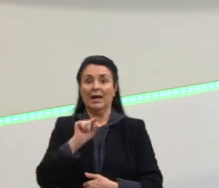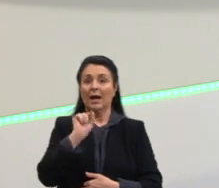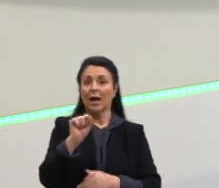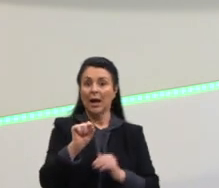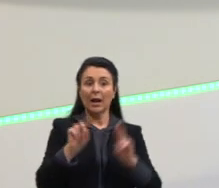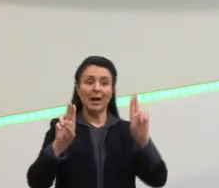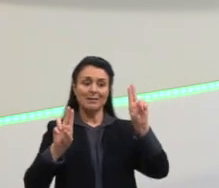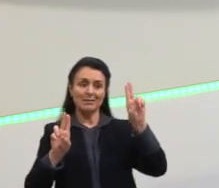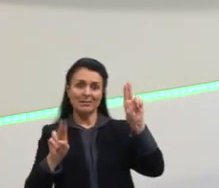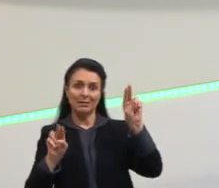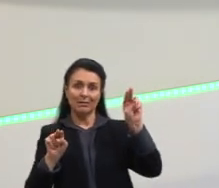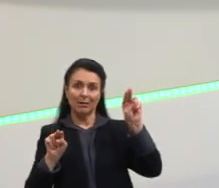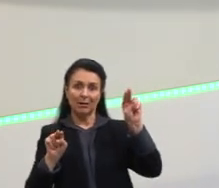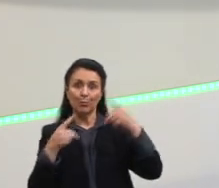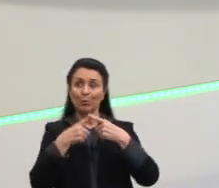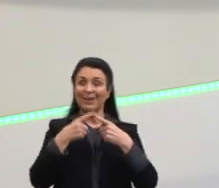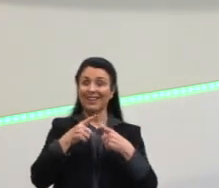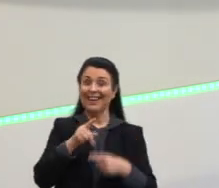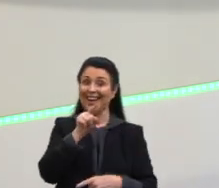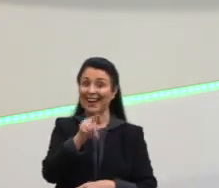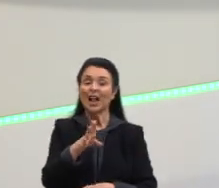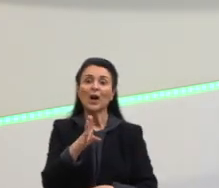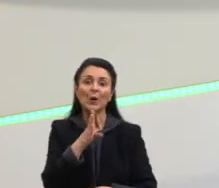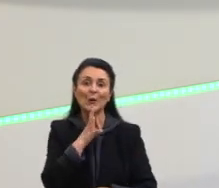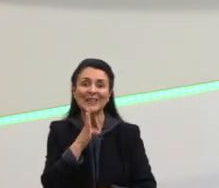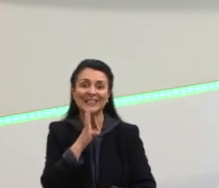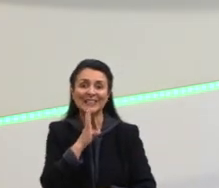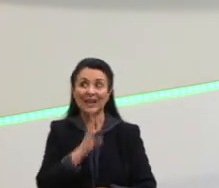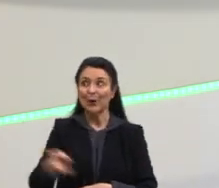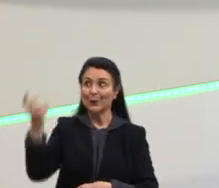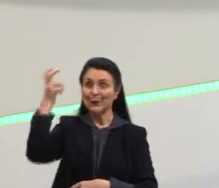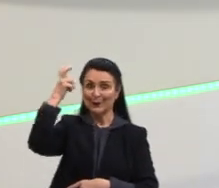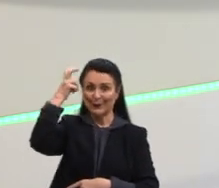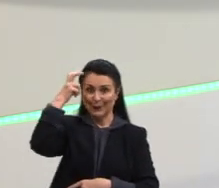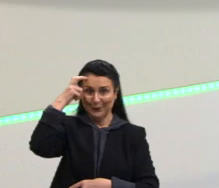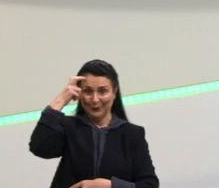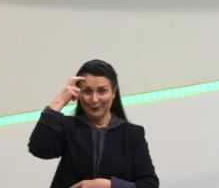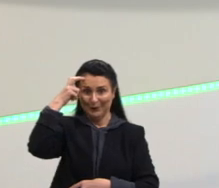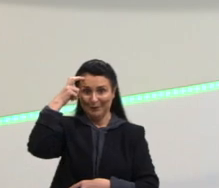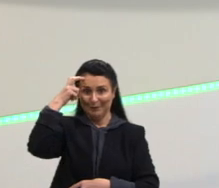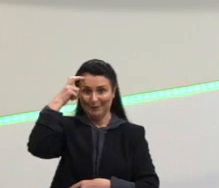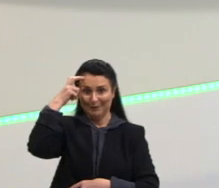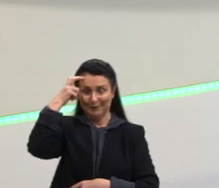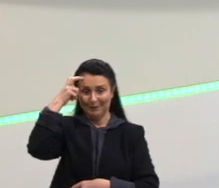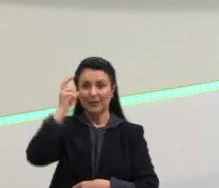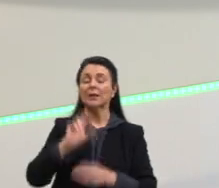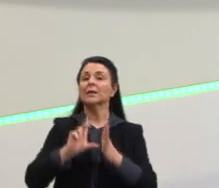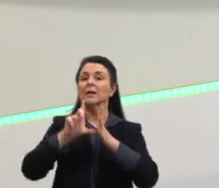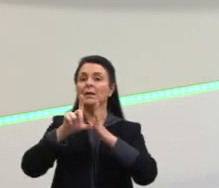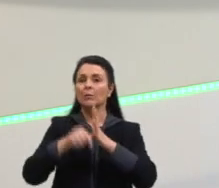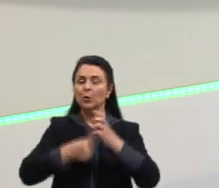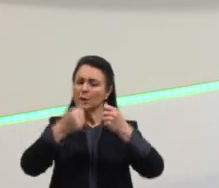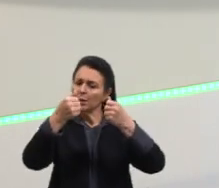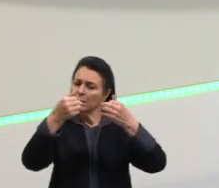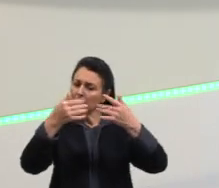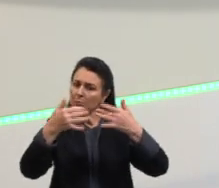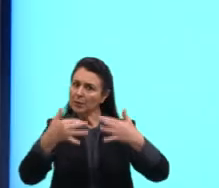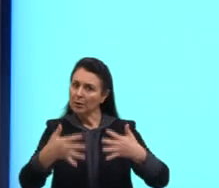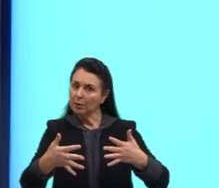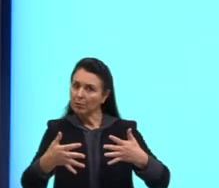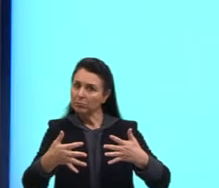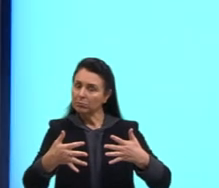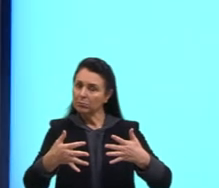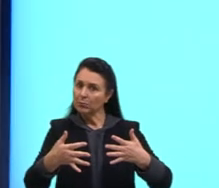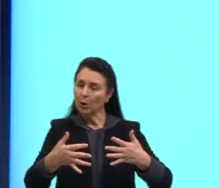um elemento da bagagem cultural e depois disso explica isso o